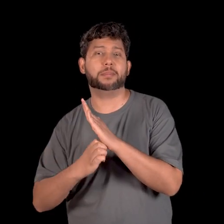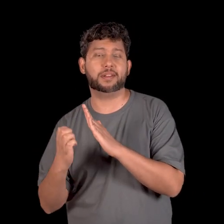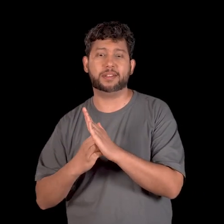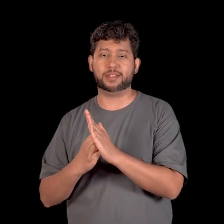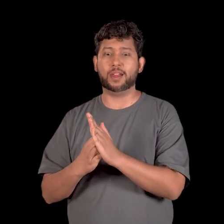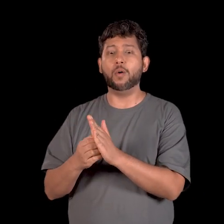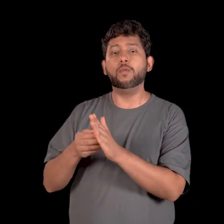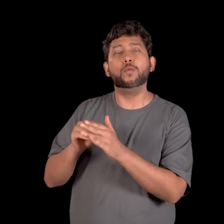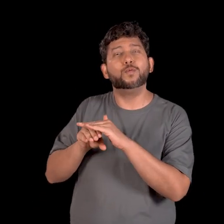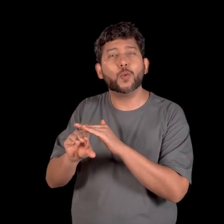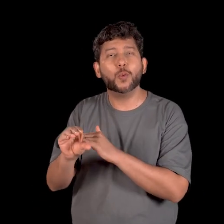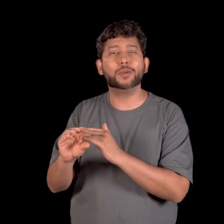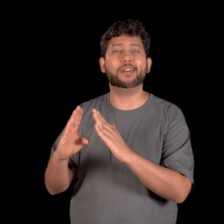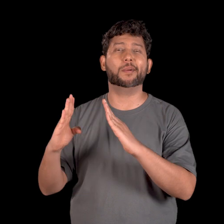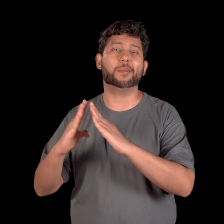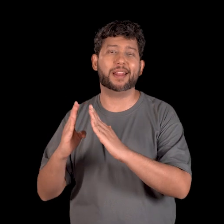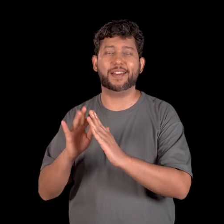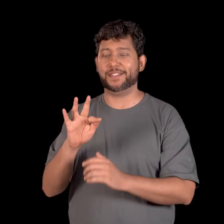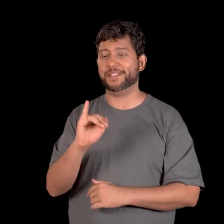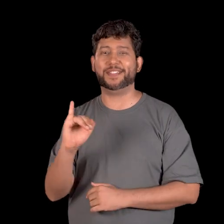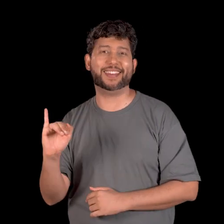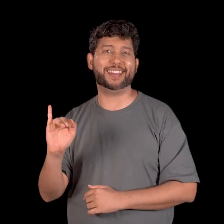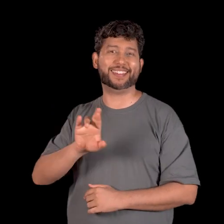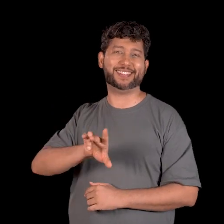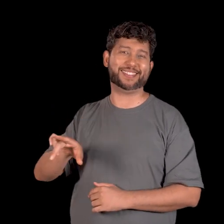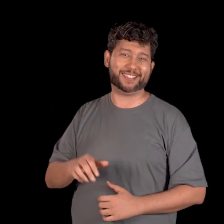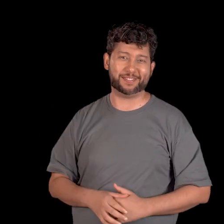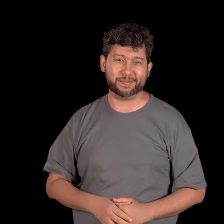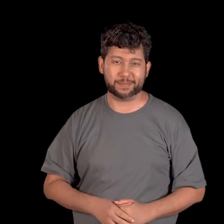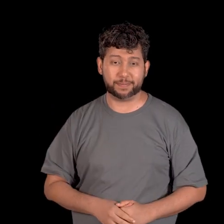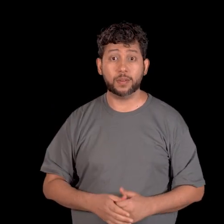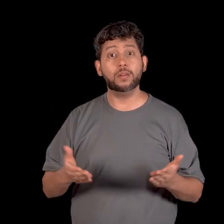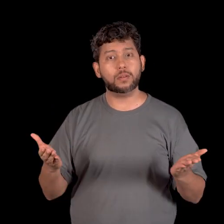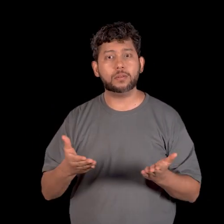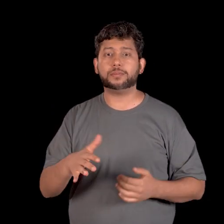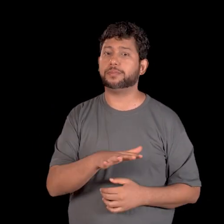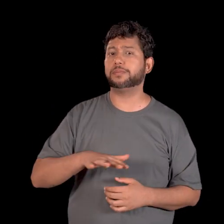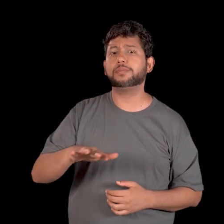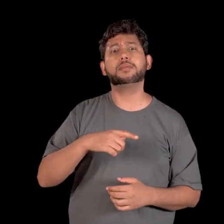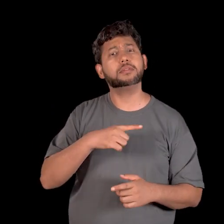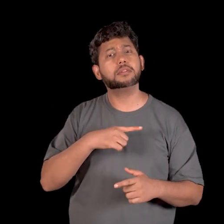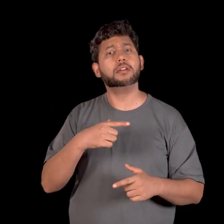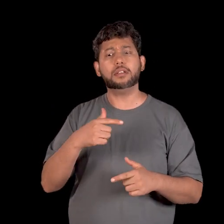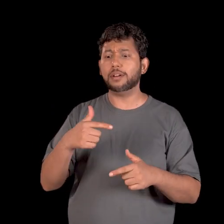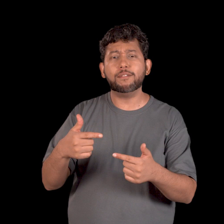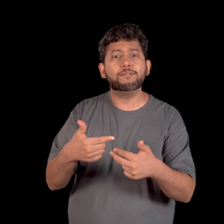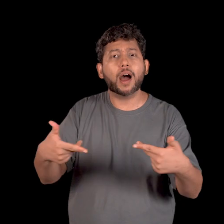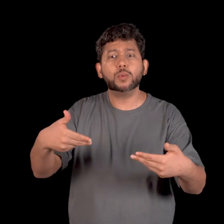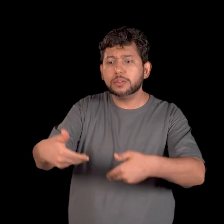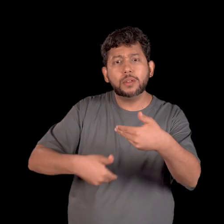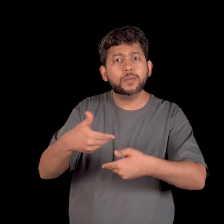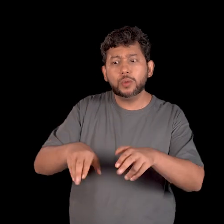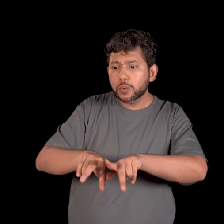de aplicação em renda variável são as ações de empresas, ou fundo de ações, e os fundos imobiliários. Hoje,